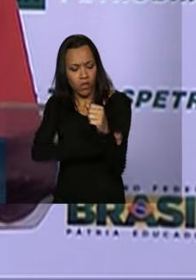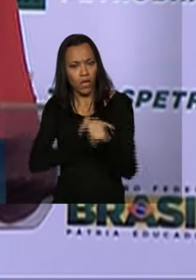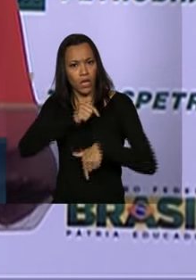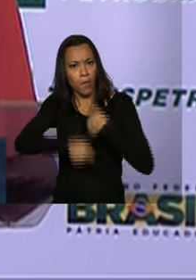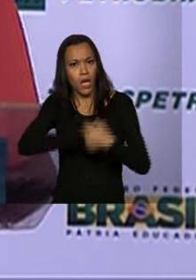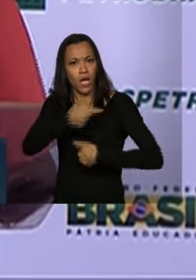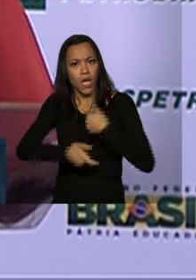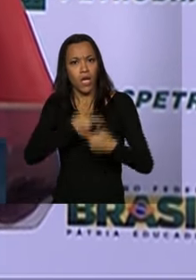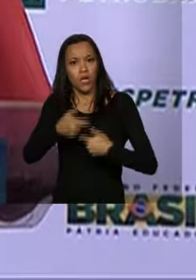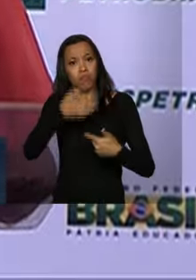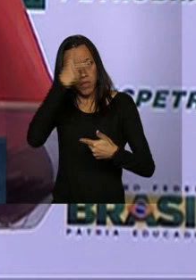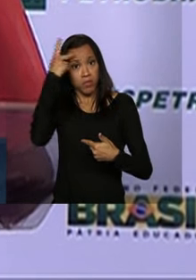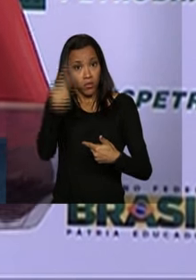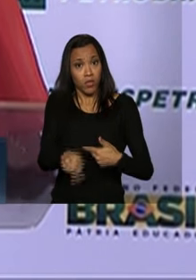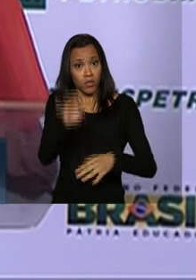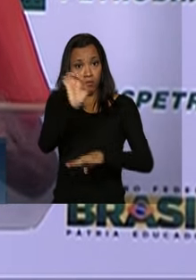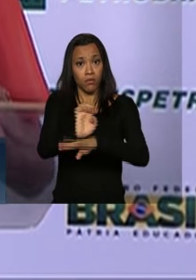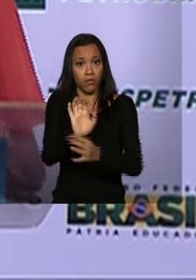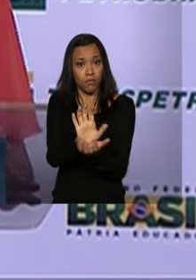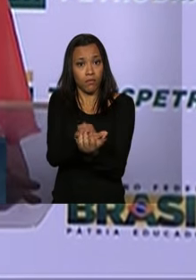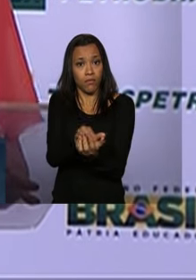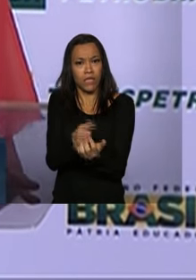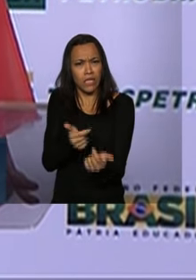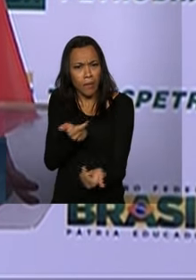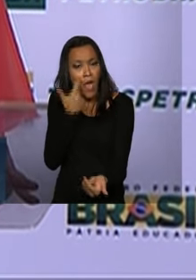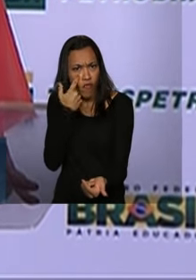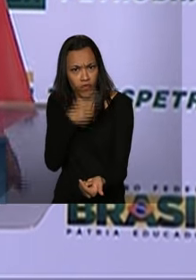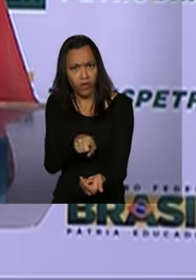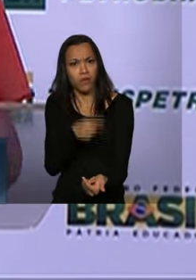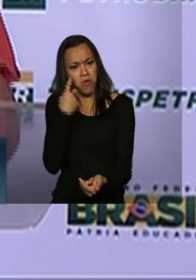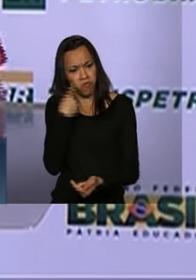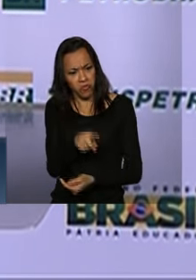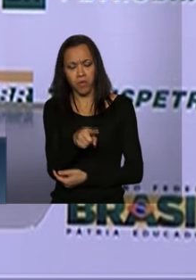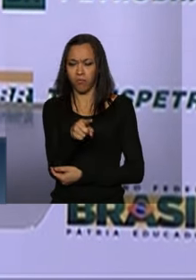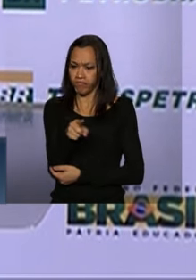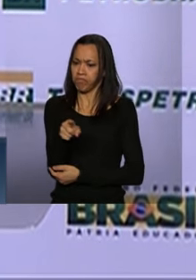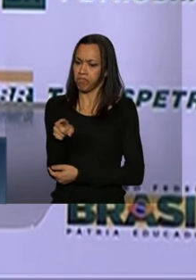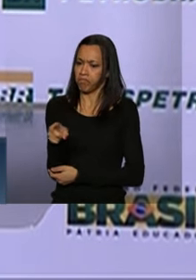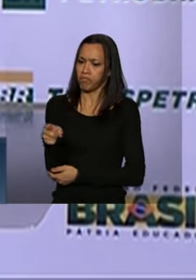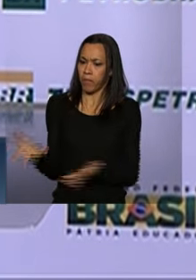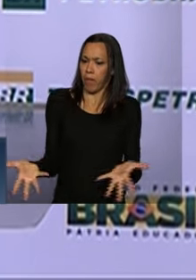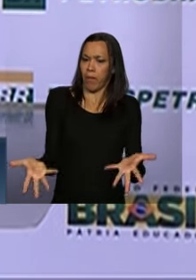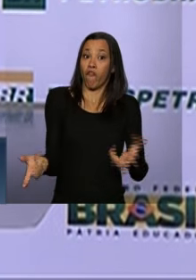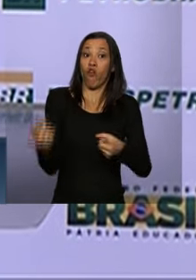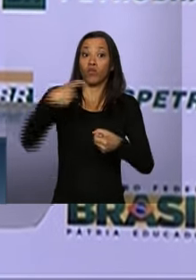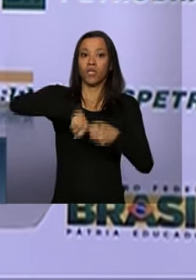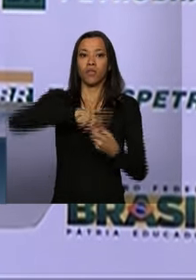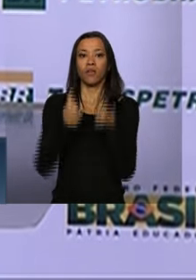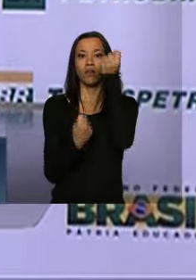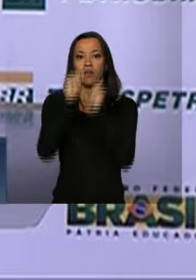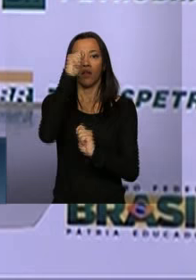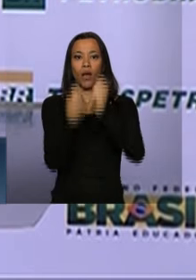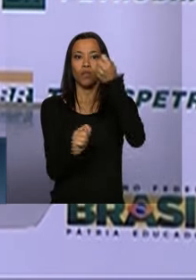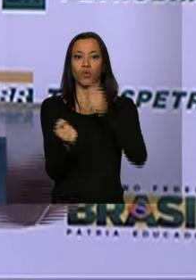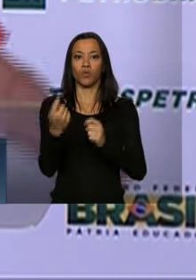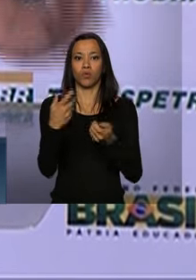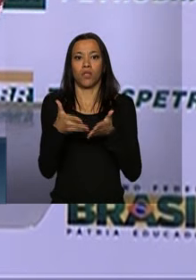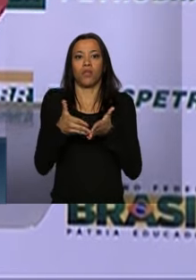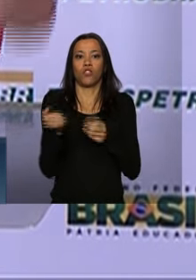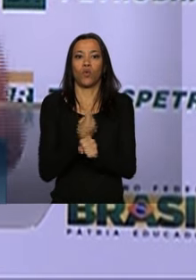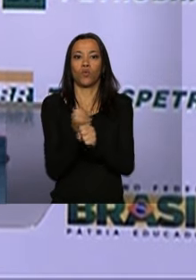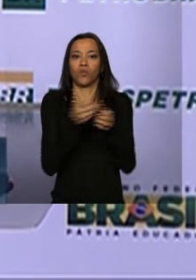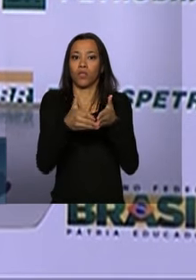trabalhadores pernambucanos. Eu vi. E isso é muito importante, porque eu